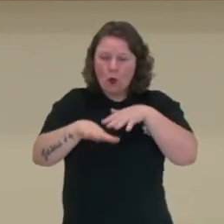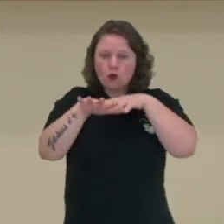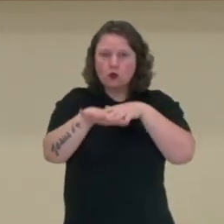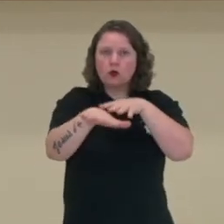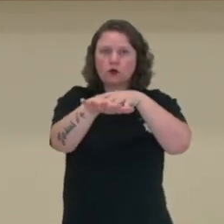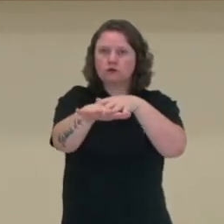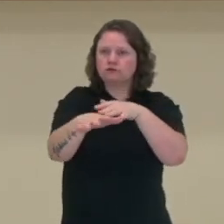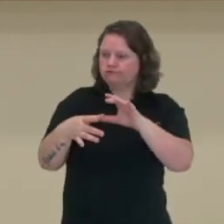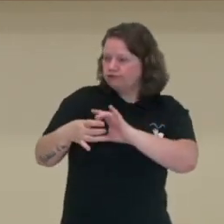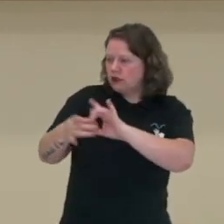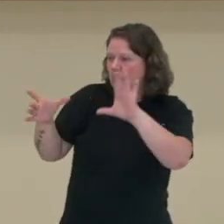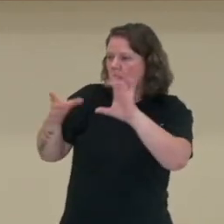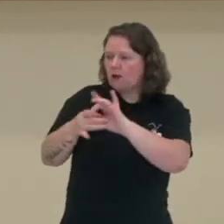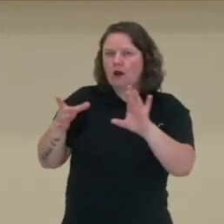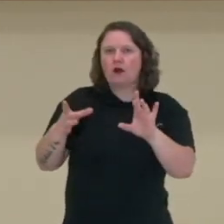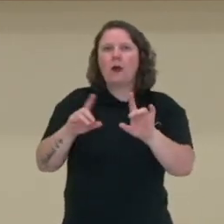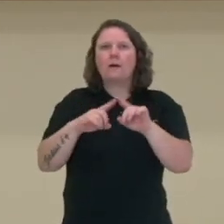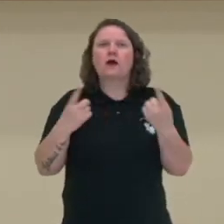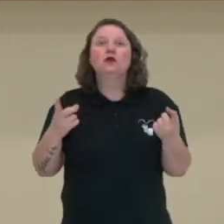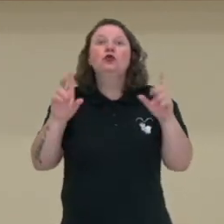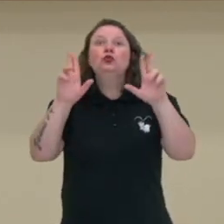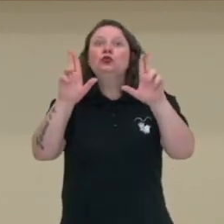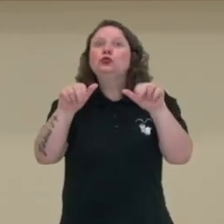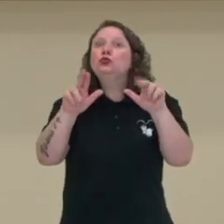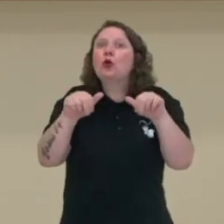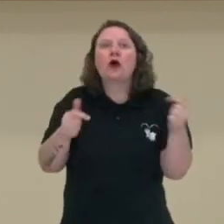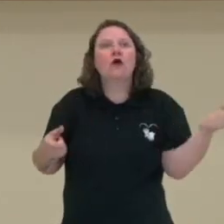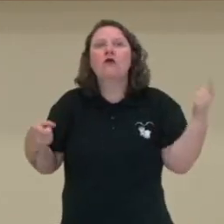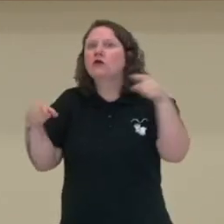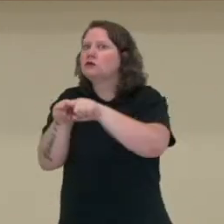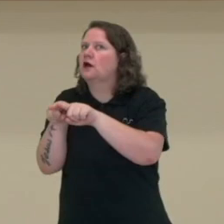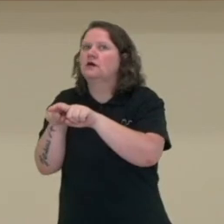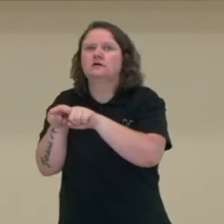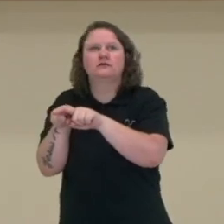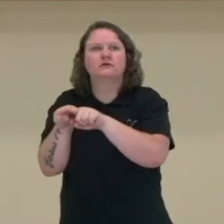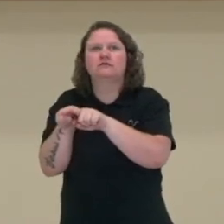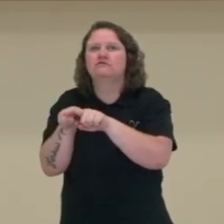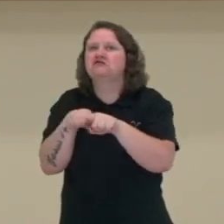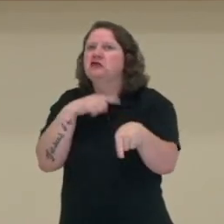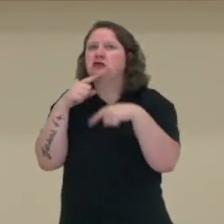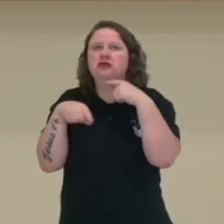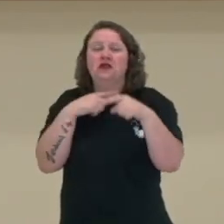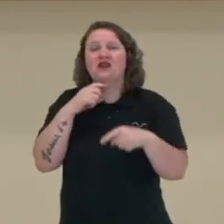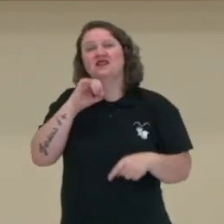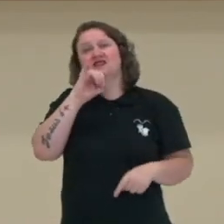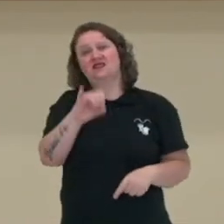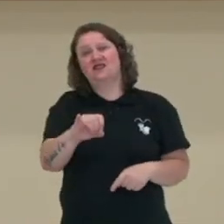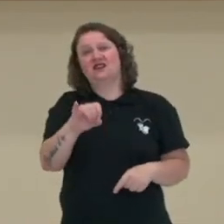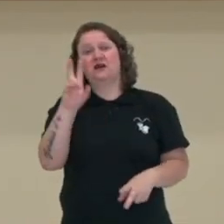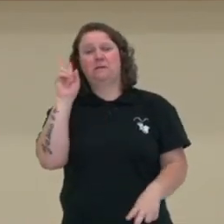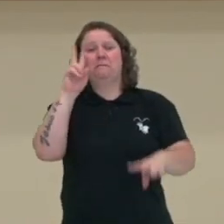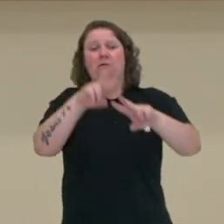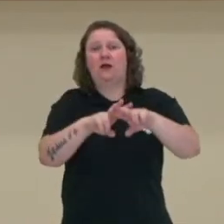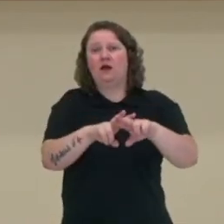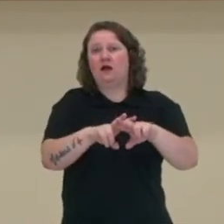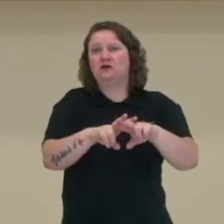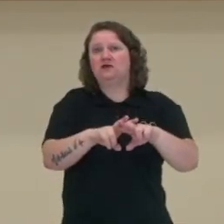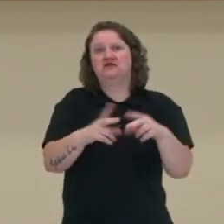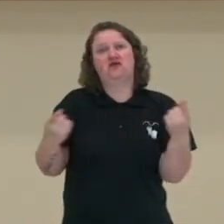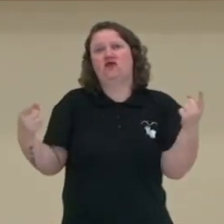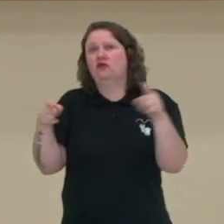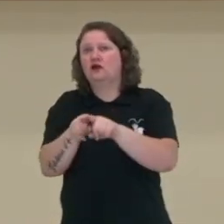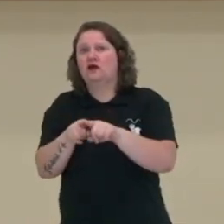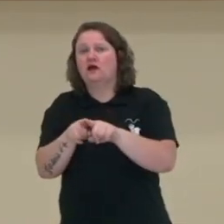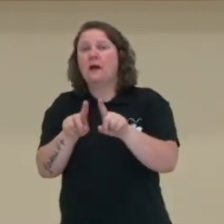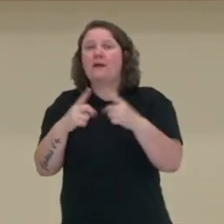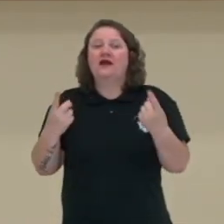que nunca mais voltavam. Mesmo se voltassem com vida, né? Por que ele vai voltar se ficar preso na terra, né? Então era uma oportunidade